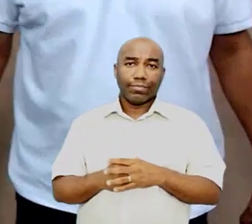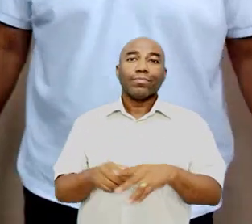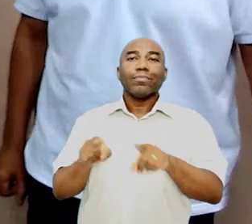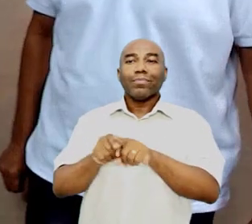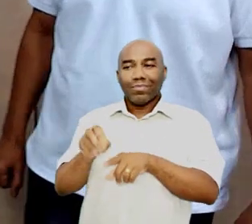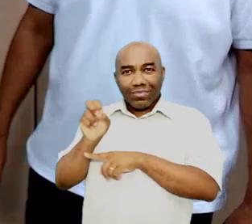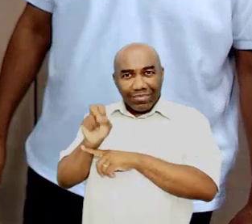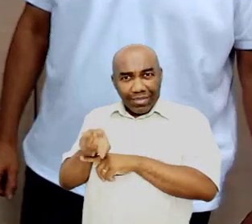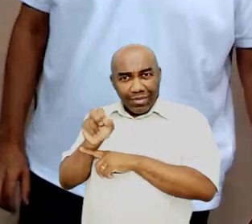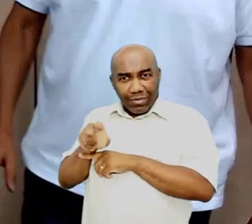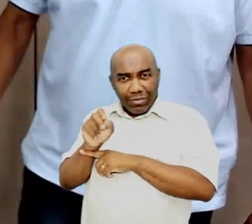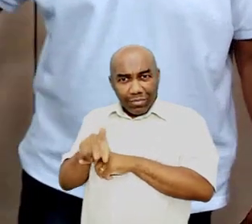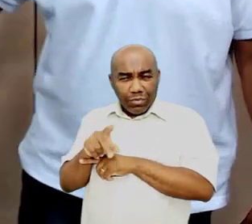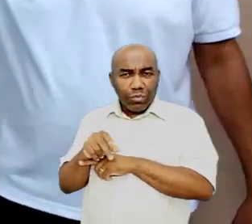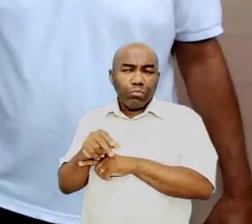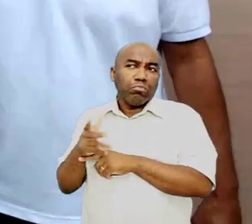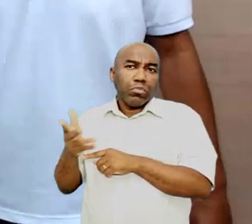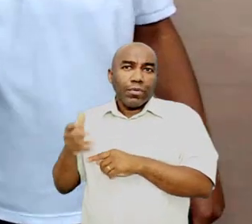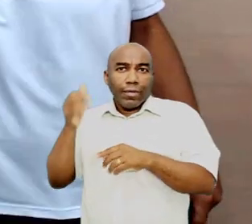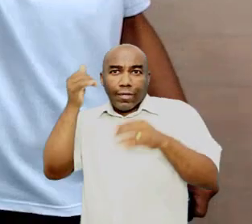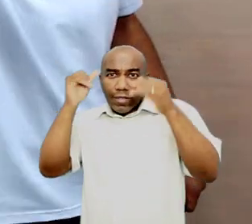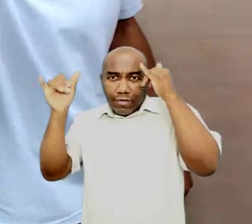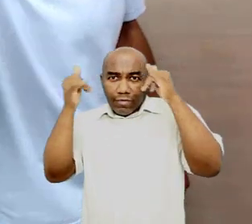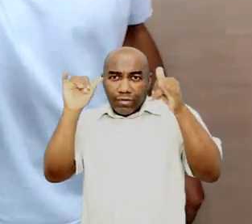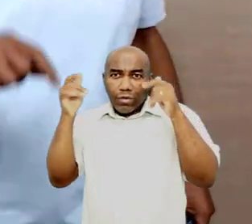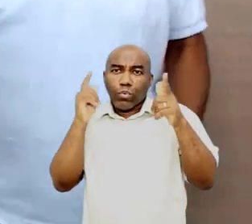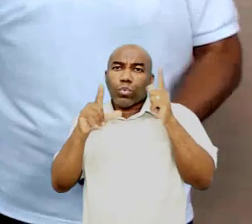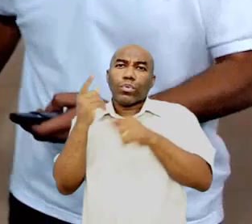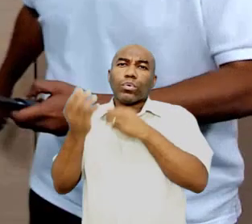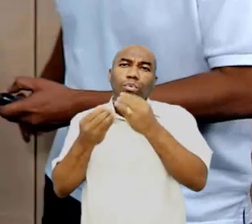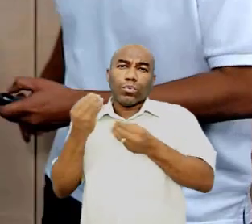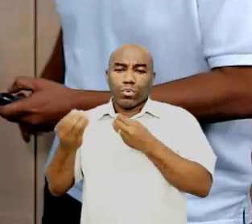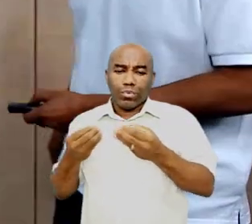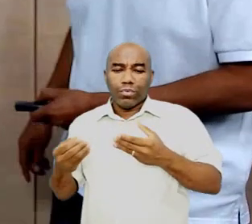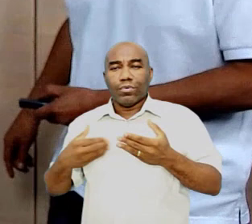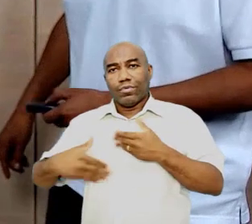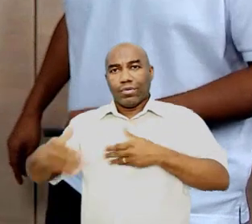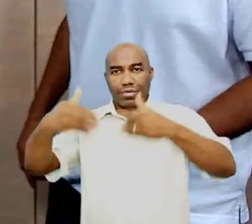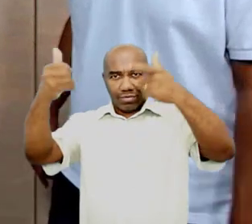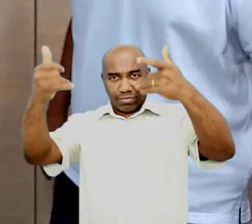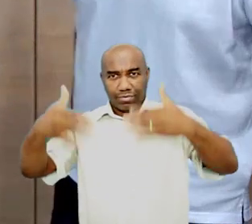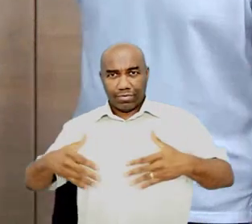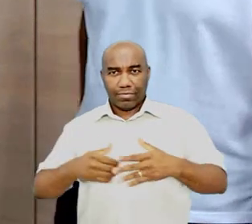o empacotamento? Nós vamos ver no decorrer dessa aula.